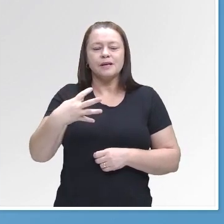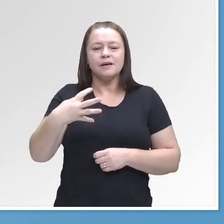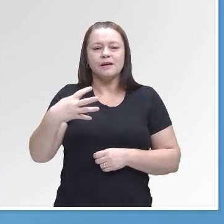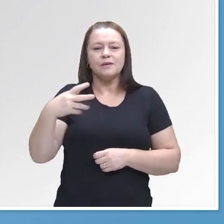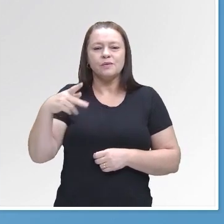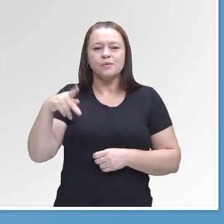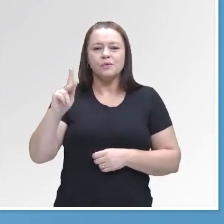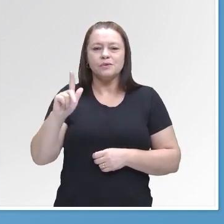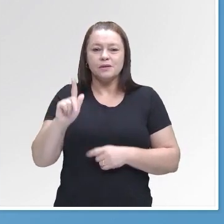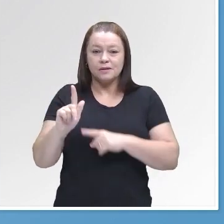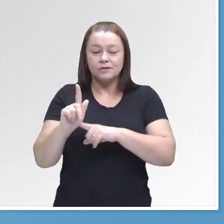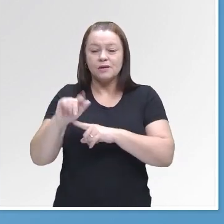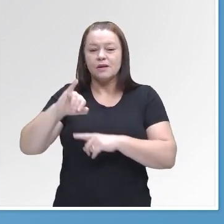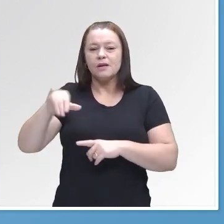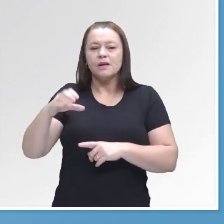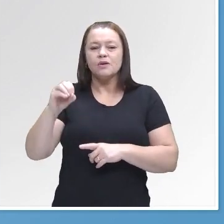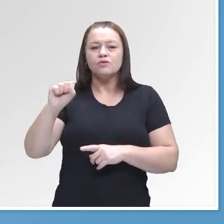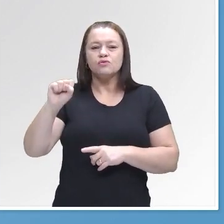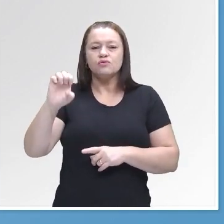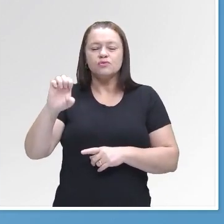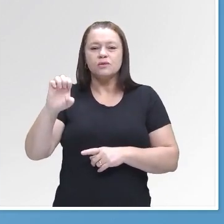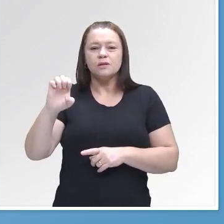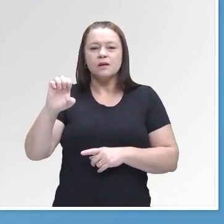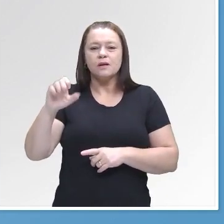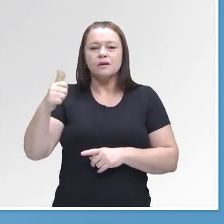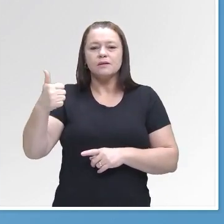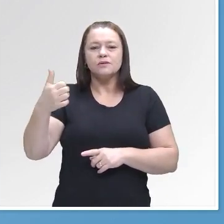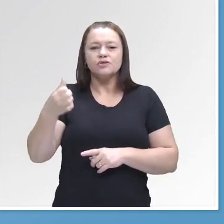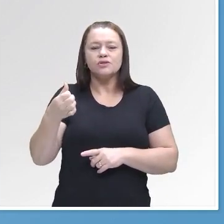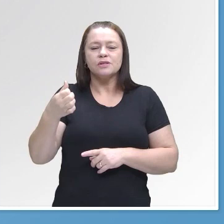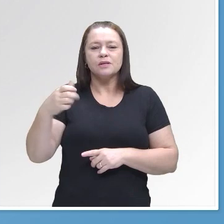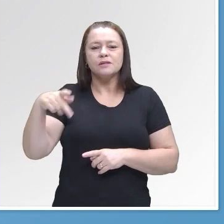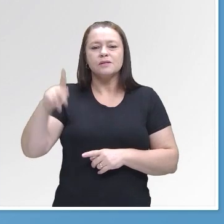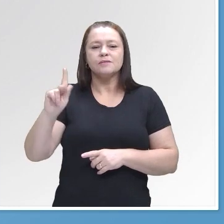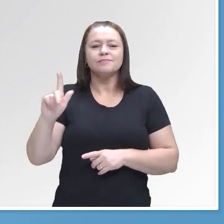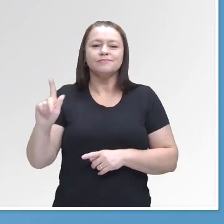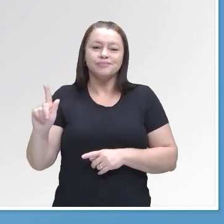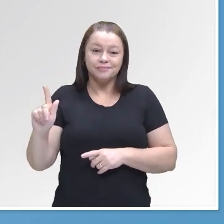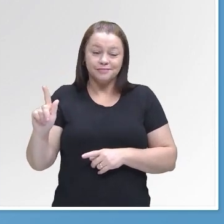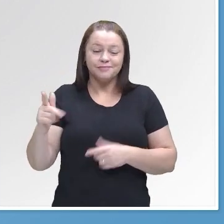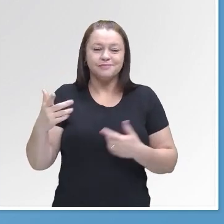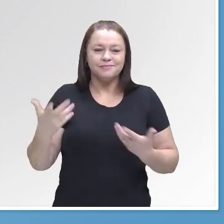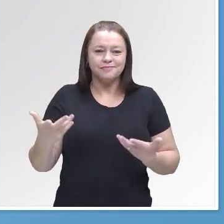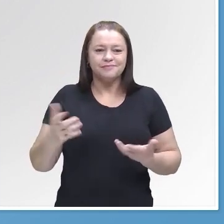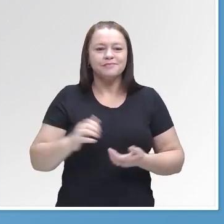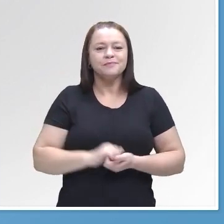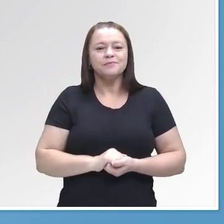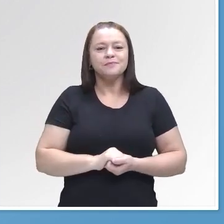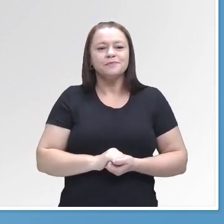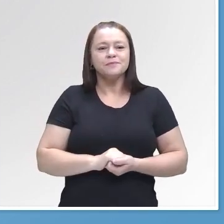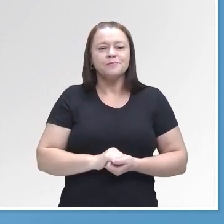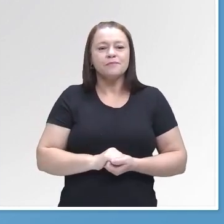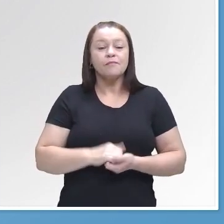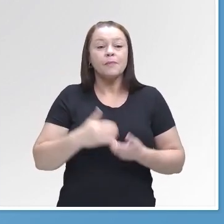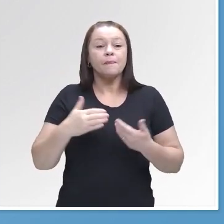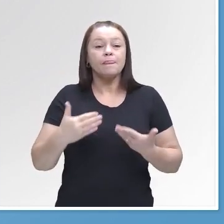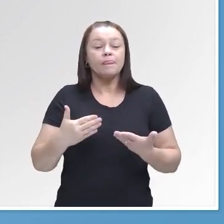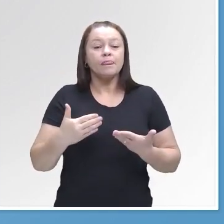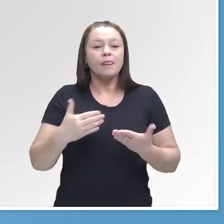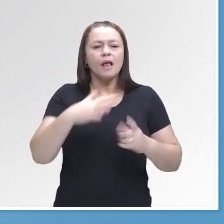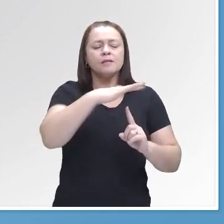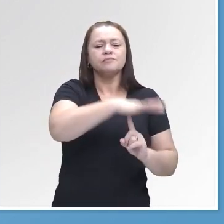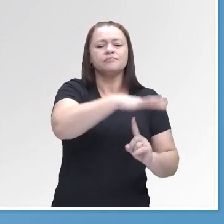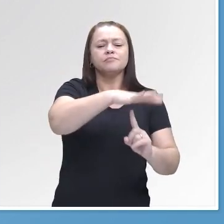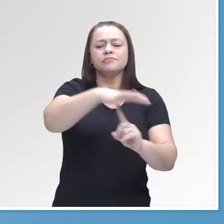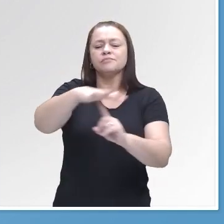de massa, José, 16 quilos de massa. As feiras,